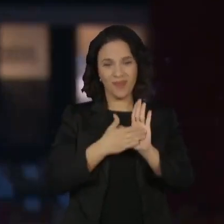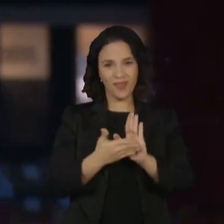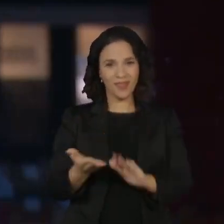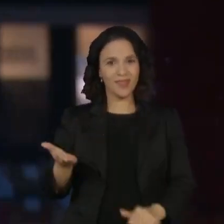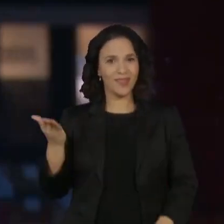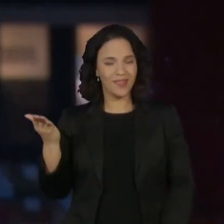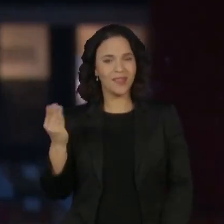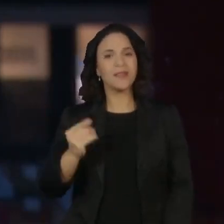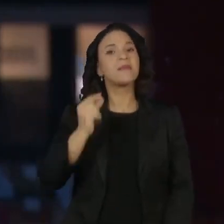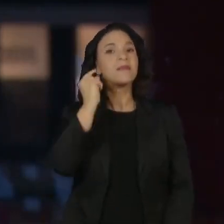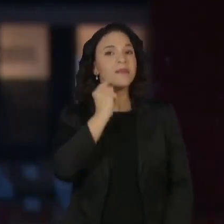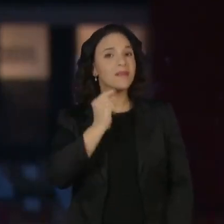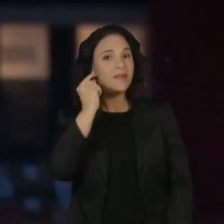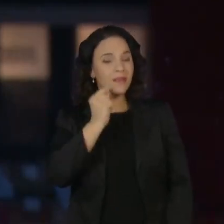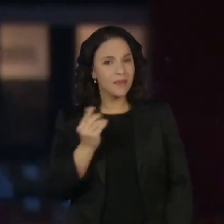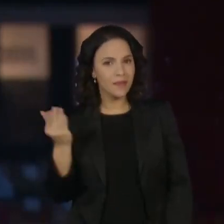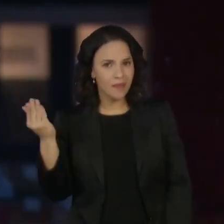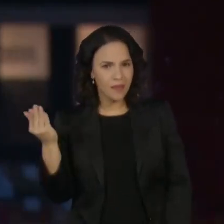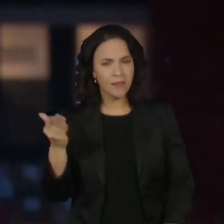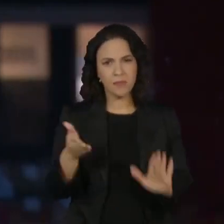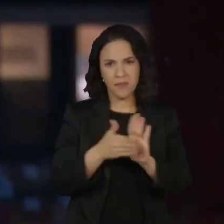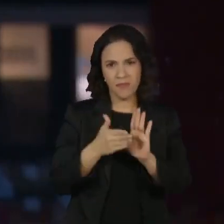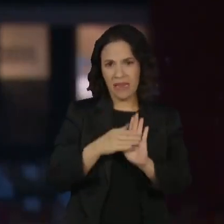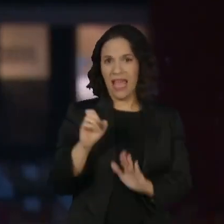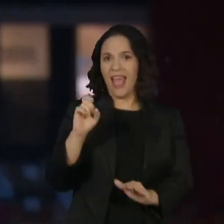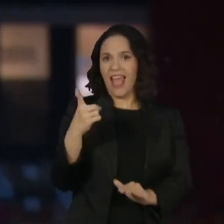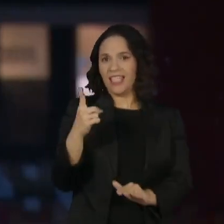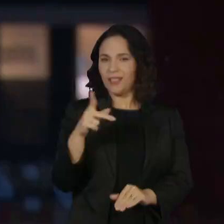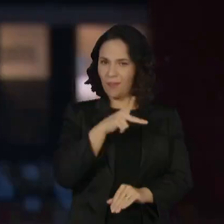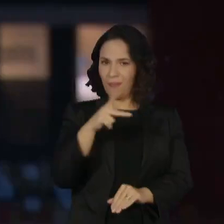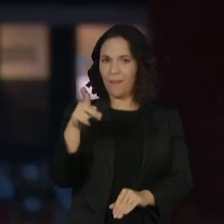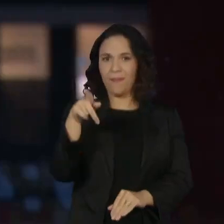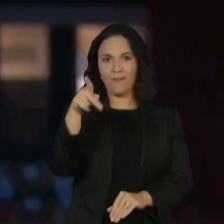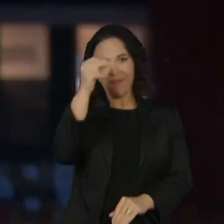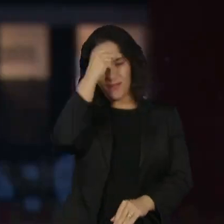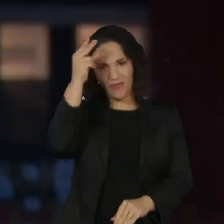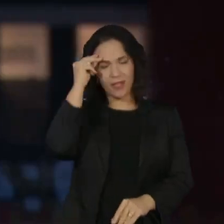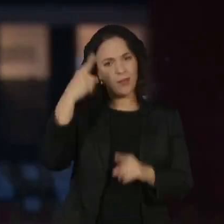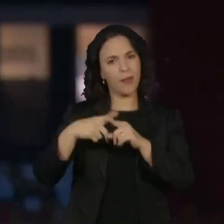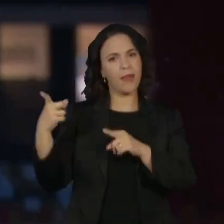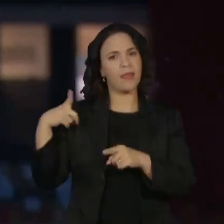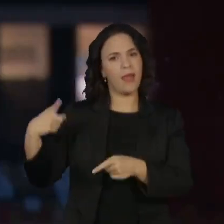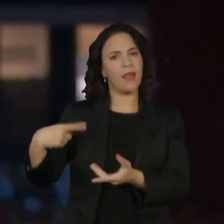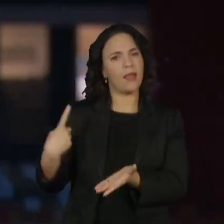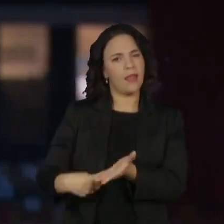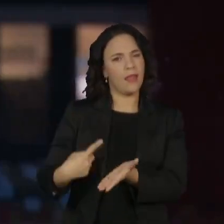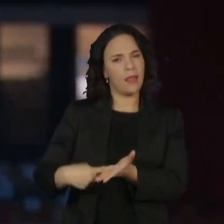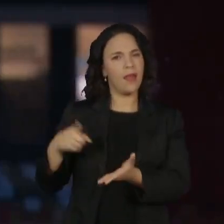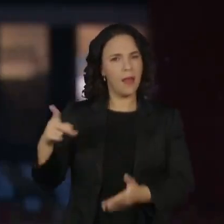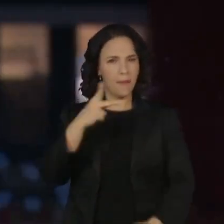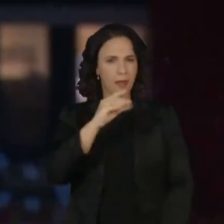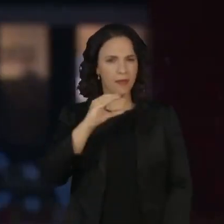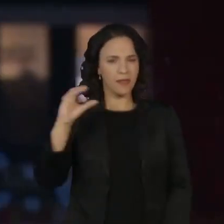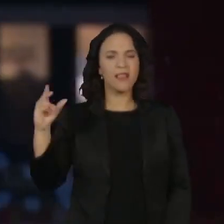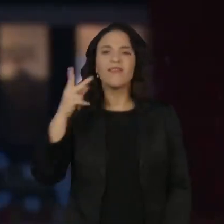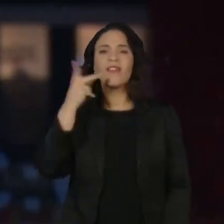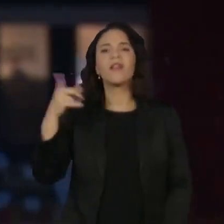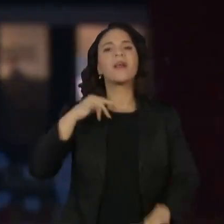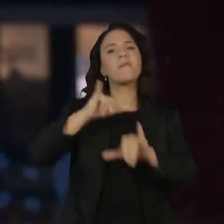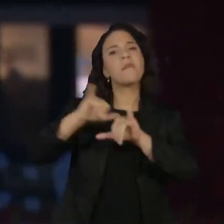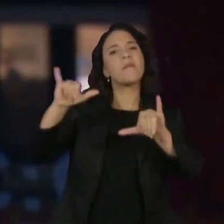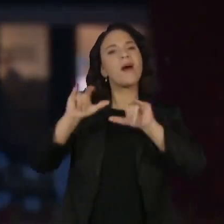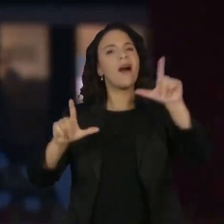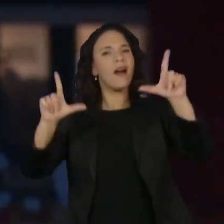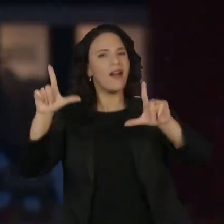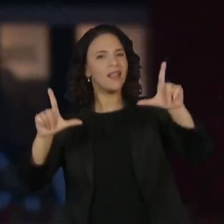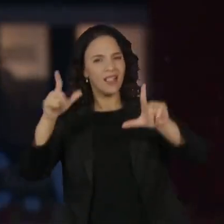futuro futuro ex-prefeito porque os vínculos que ele tem com o PCC e o marqueteiro dele mandou ele usar o rádio usar a televisão para